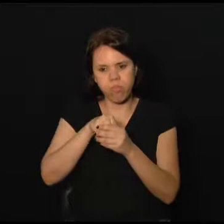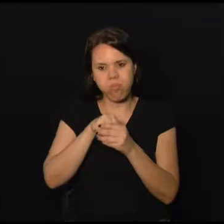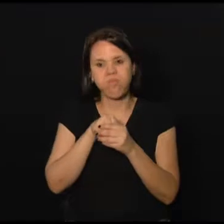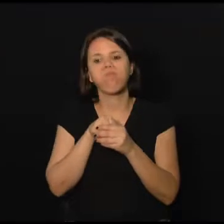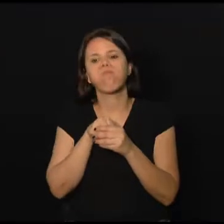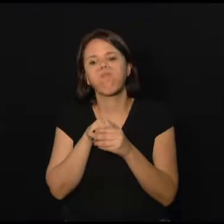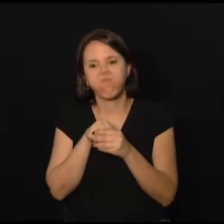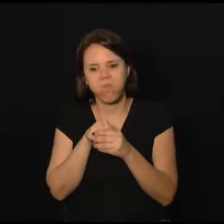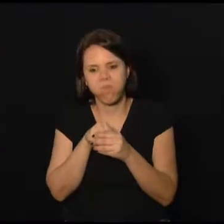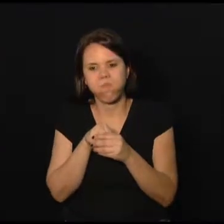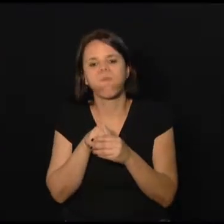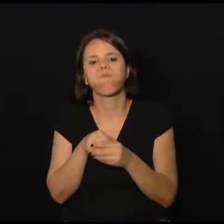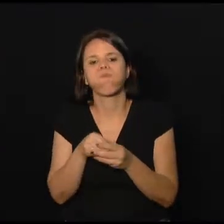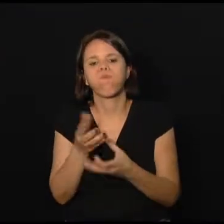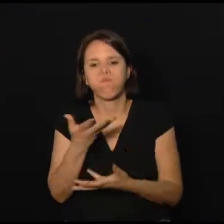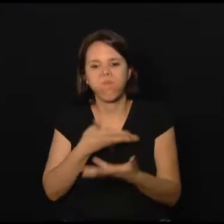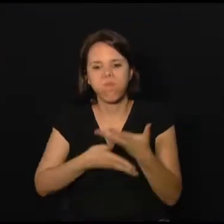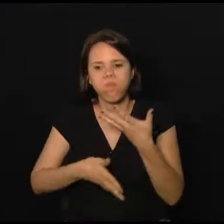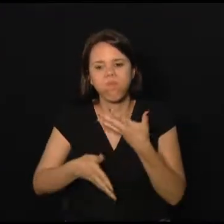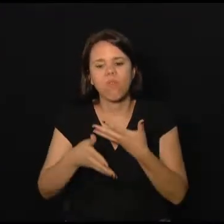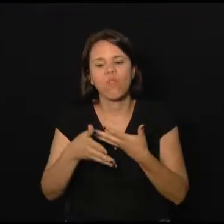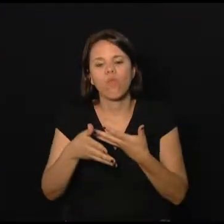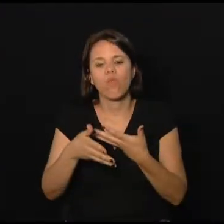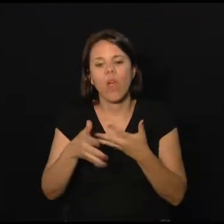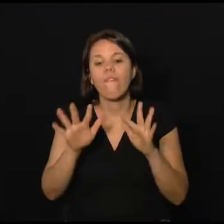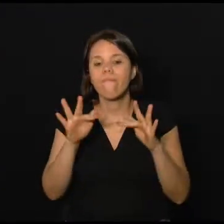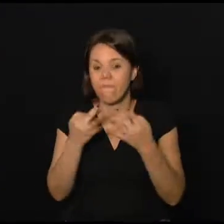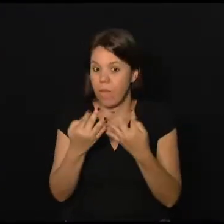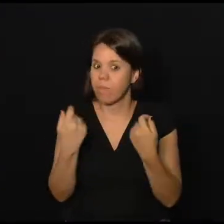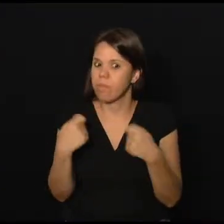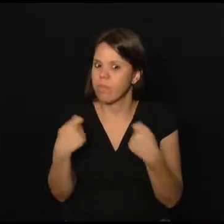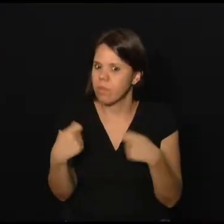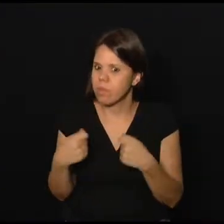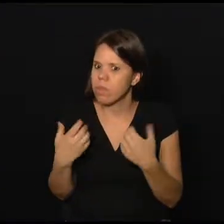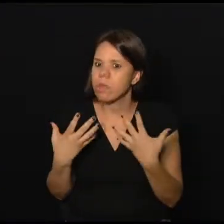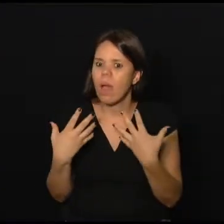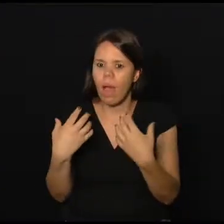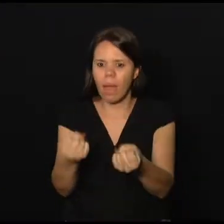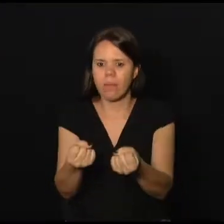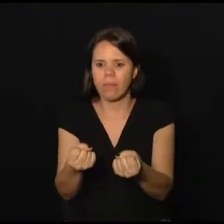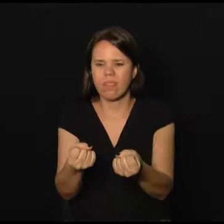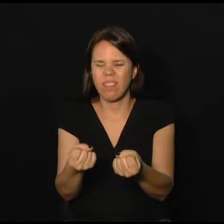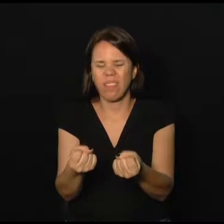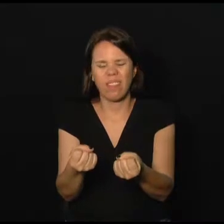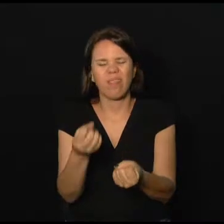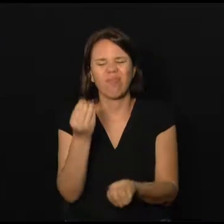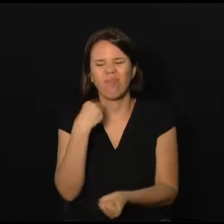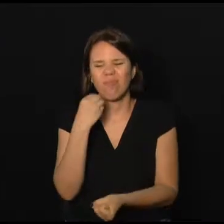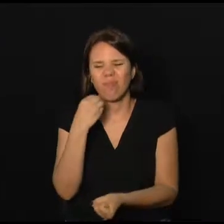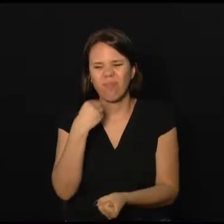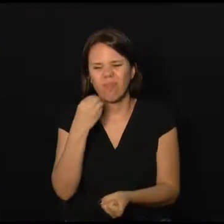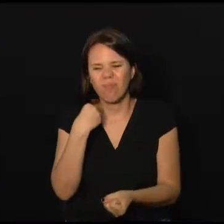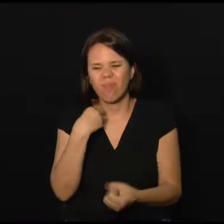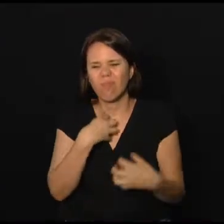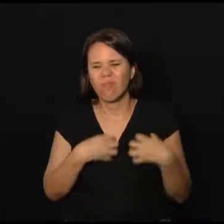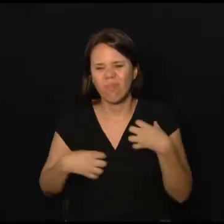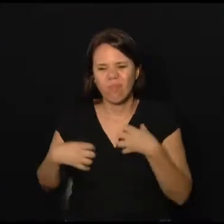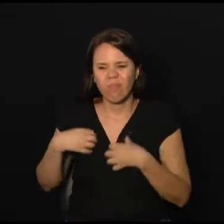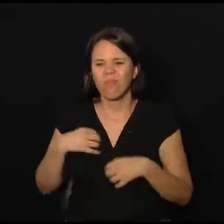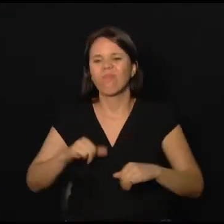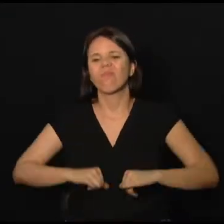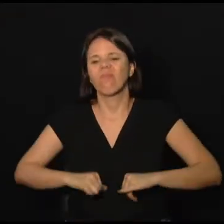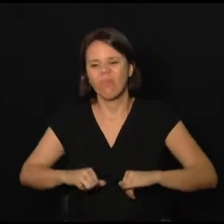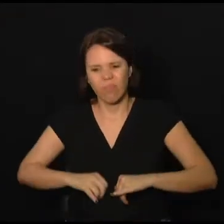muito bem, porque o familiar precisa reconhecer a sua fragilidade mediante a toda essa